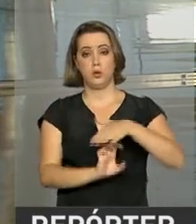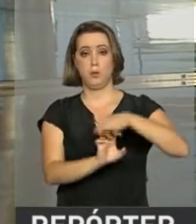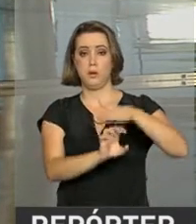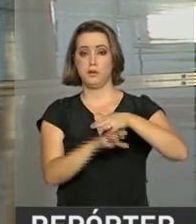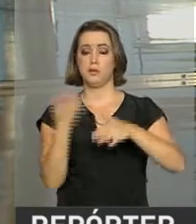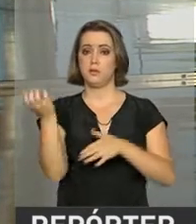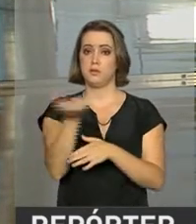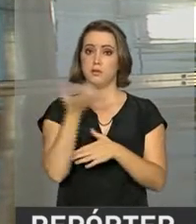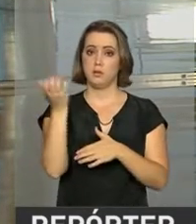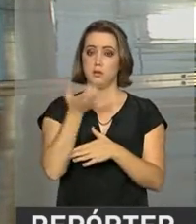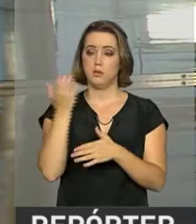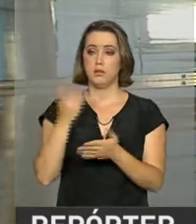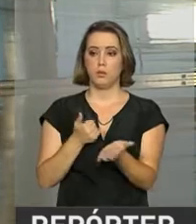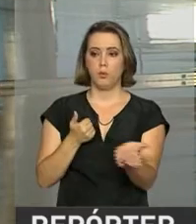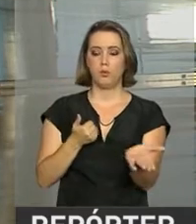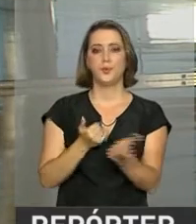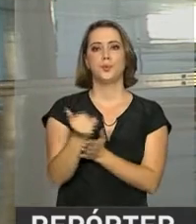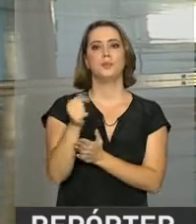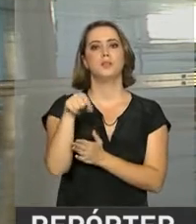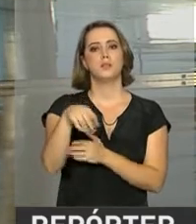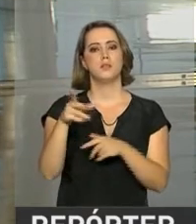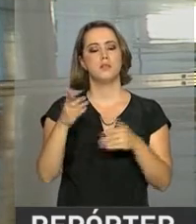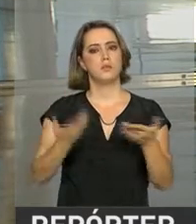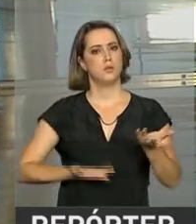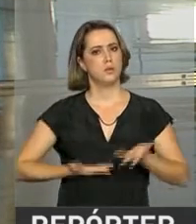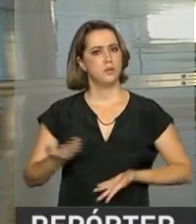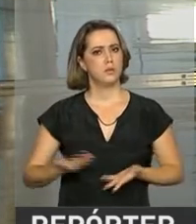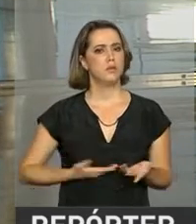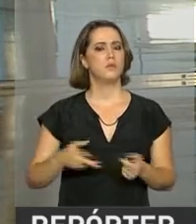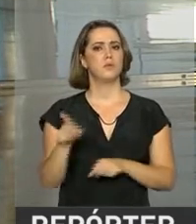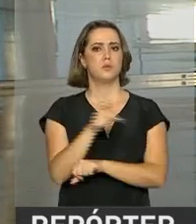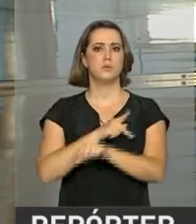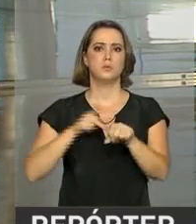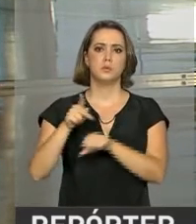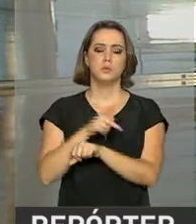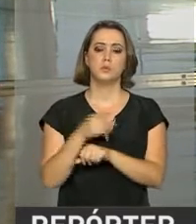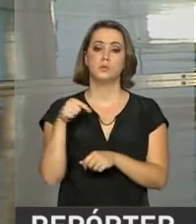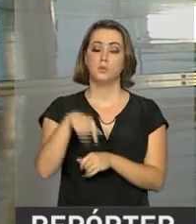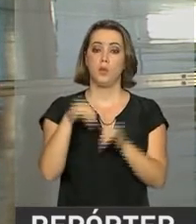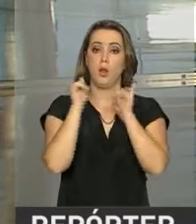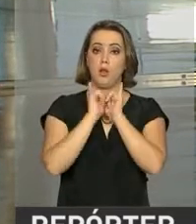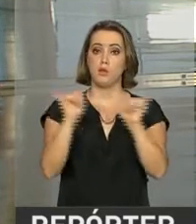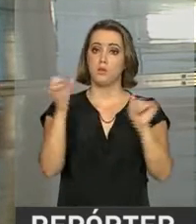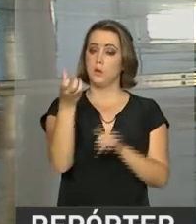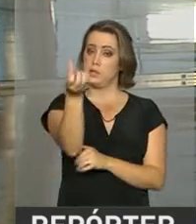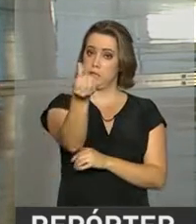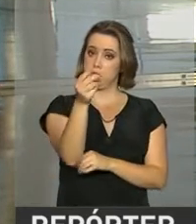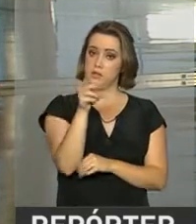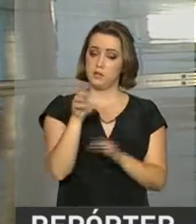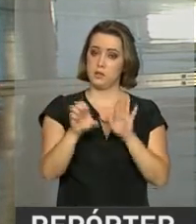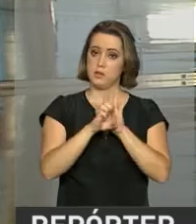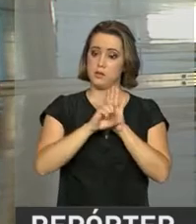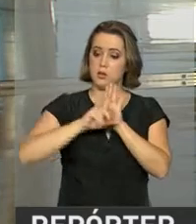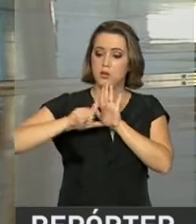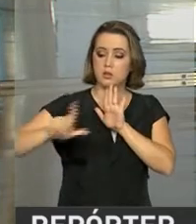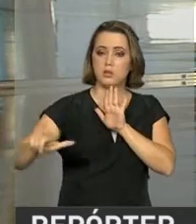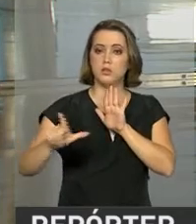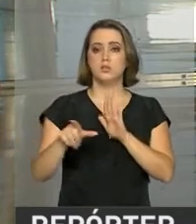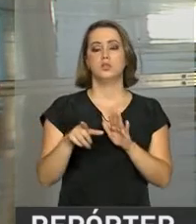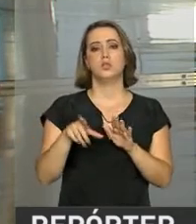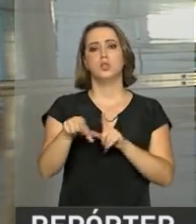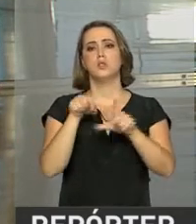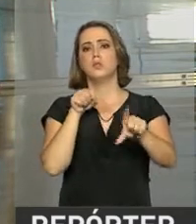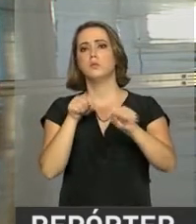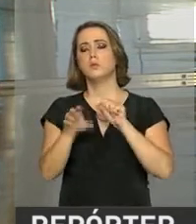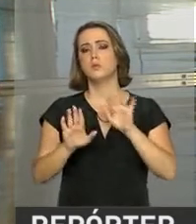pelo país até o fim desta semana o bnds e vai publicar seis editais selecionando empresas